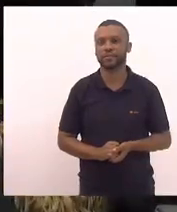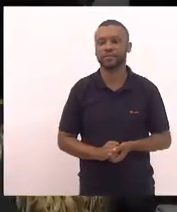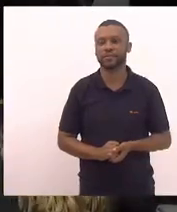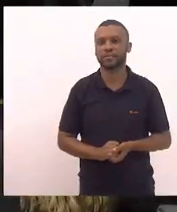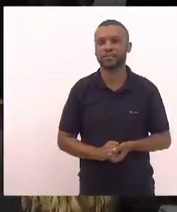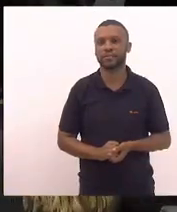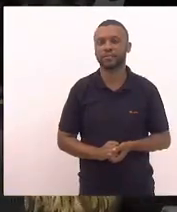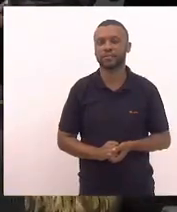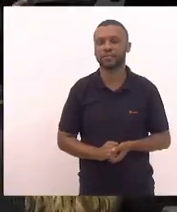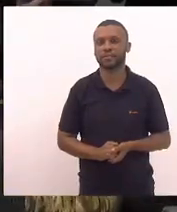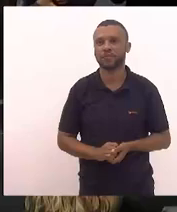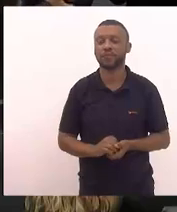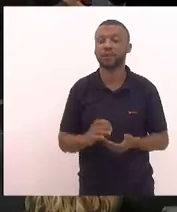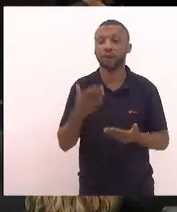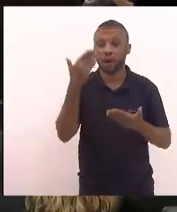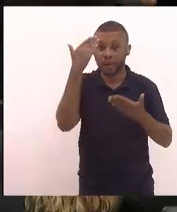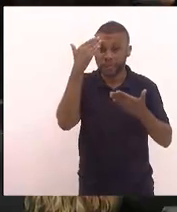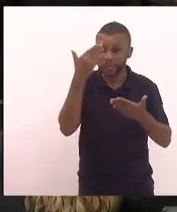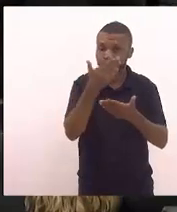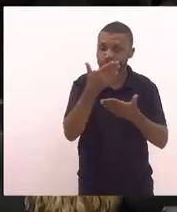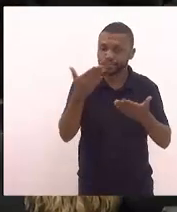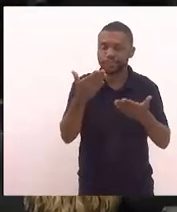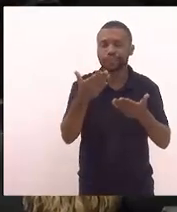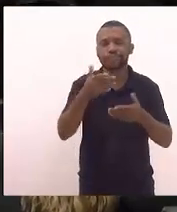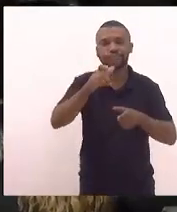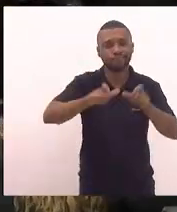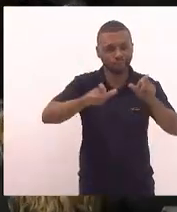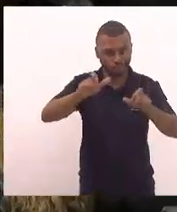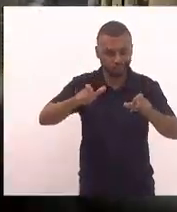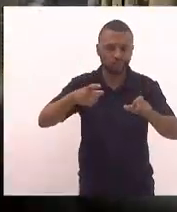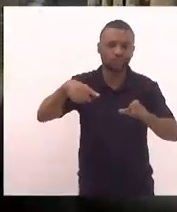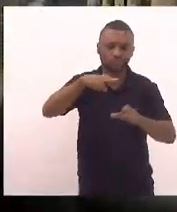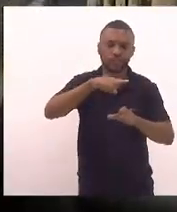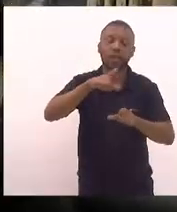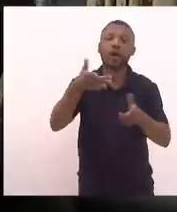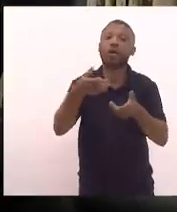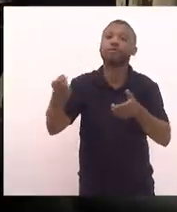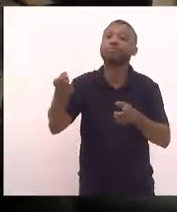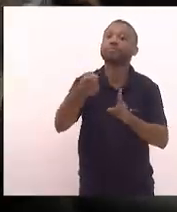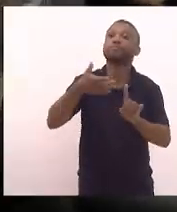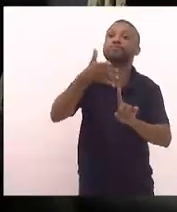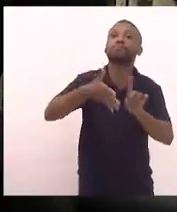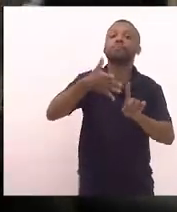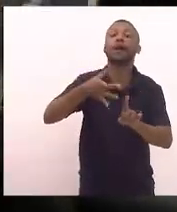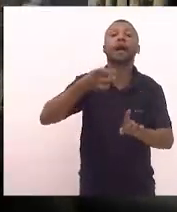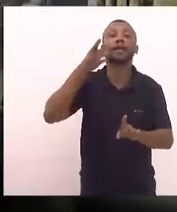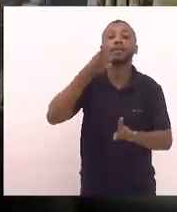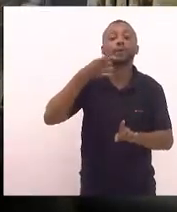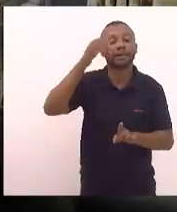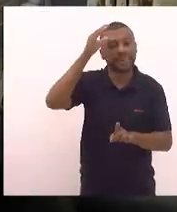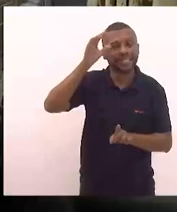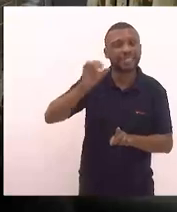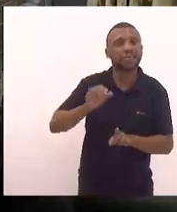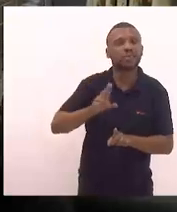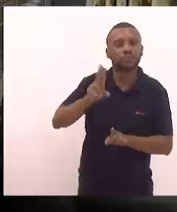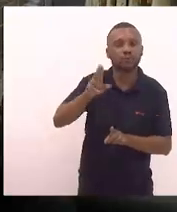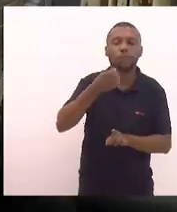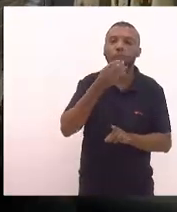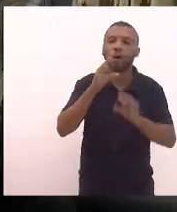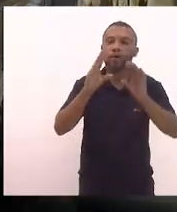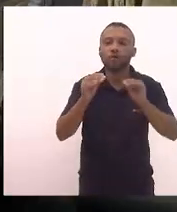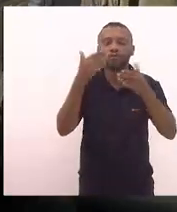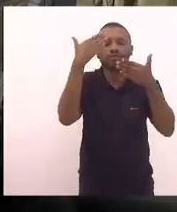Finalizo as agraciadas e gostaria de passar a palavra à deputada Tia Ju. Boa noite,